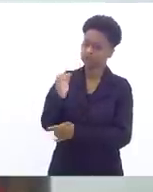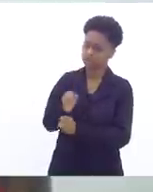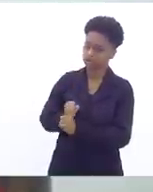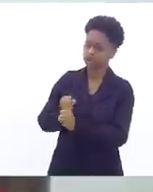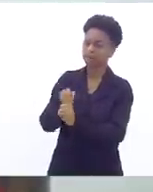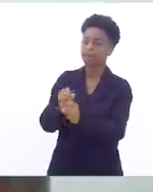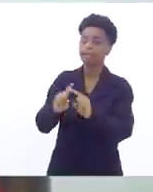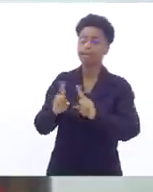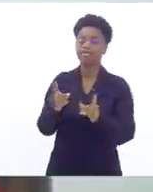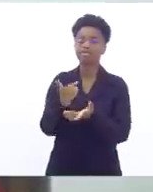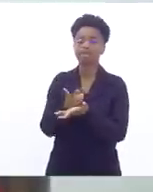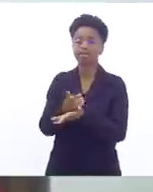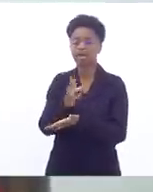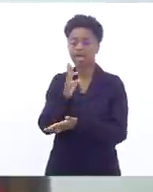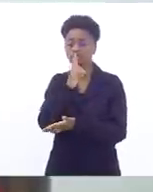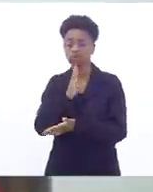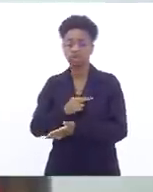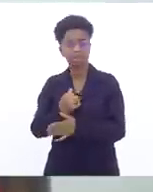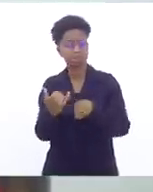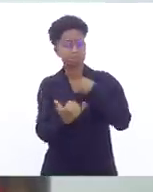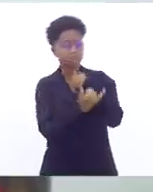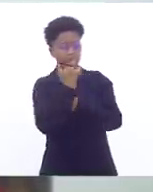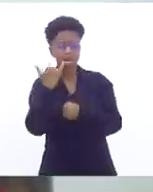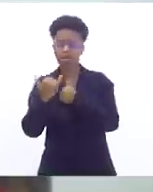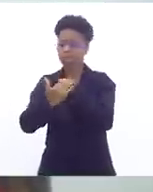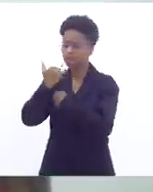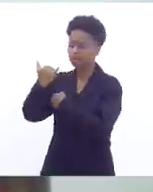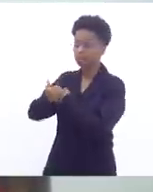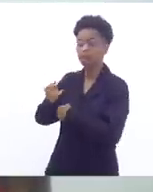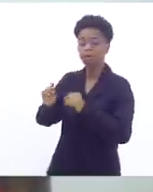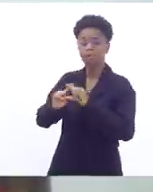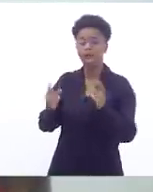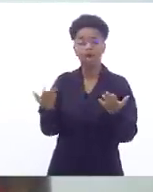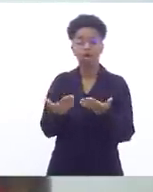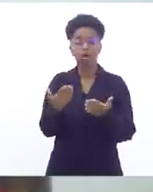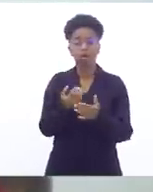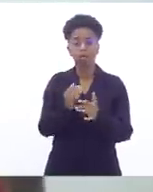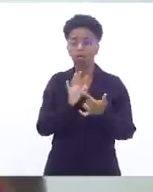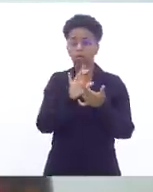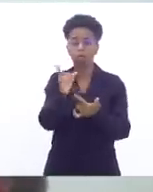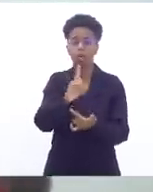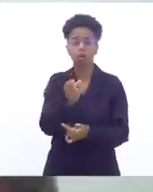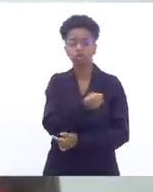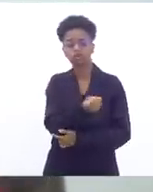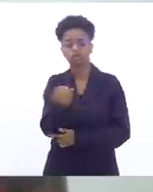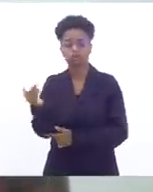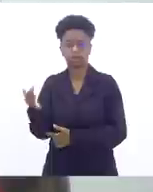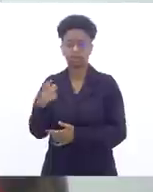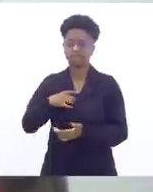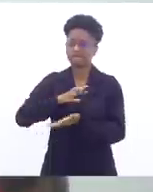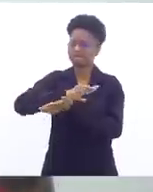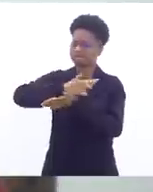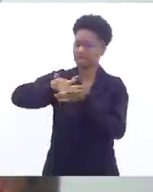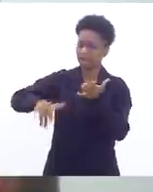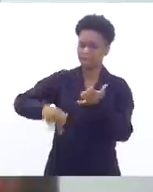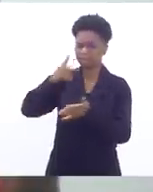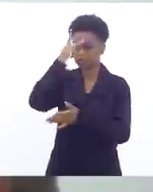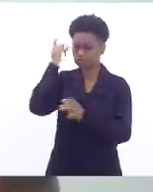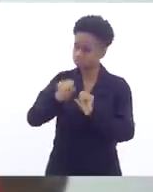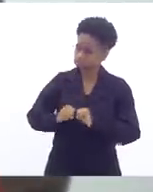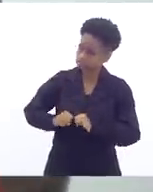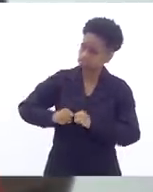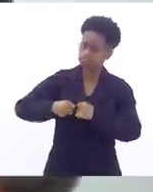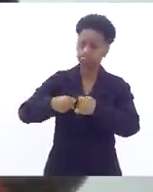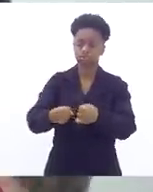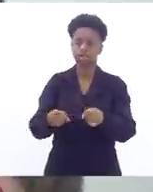a resposta é sempre fui enganado me enganaram e os números não vieram até agora milhares de pessoas que se dedicaram a vida